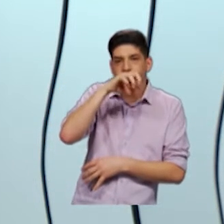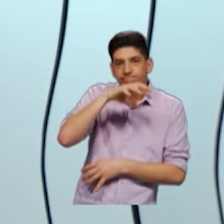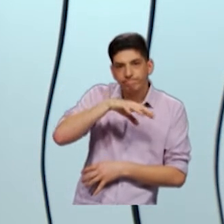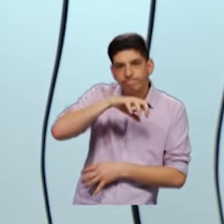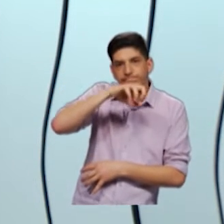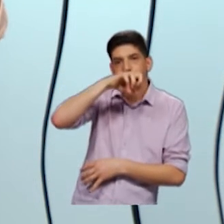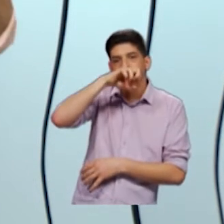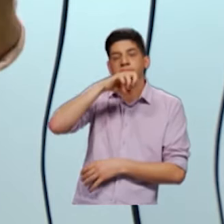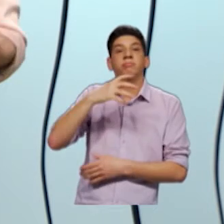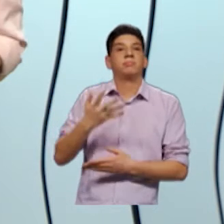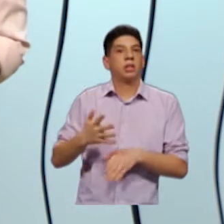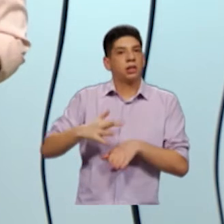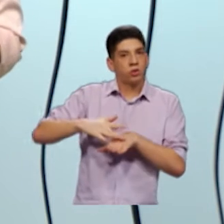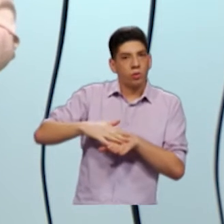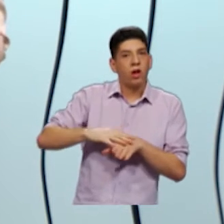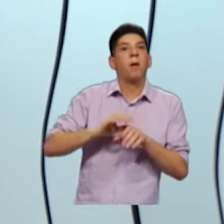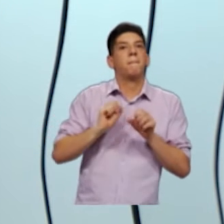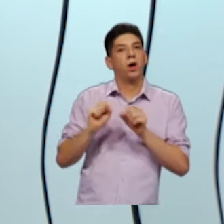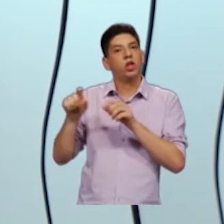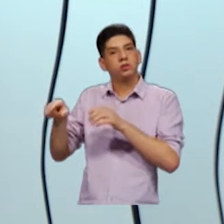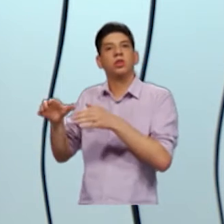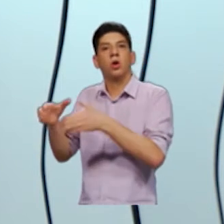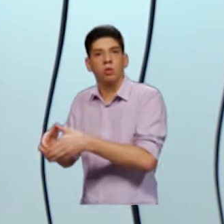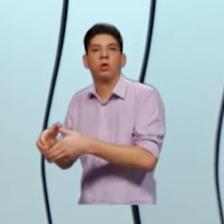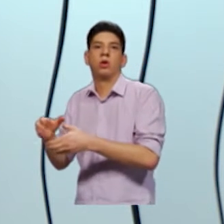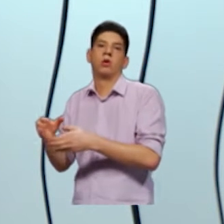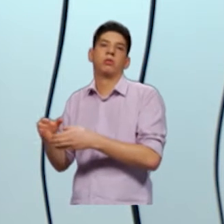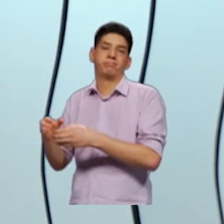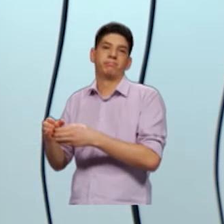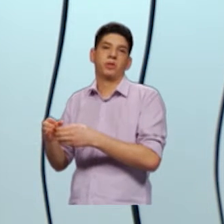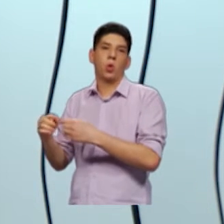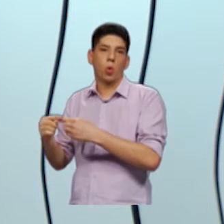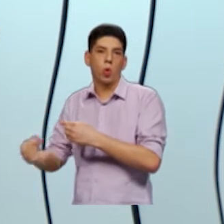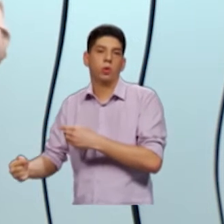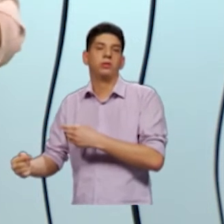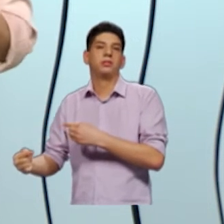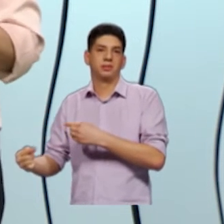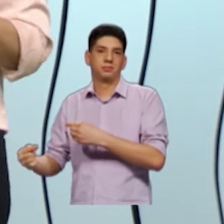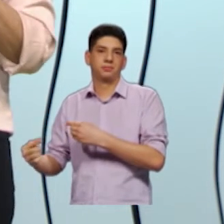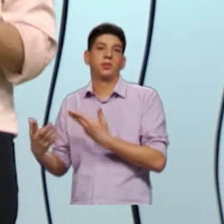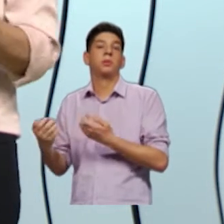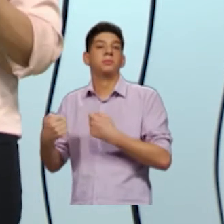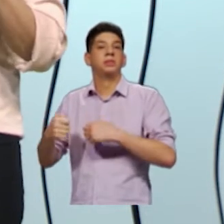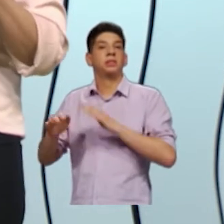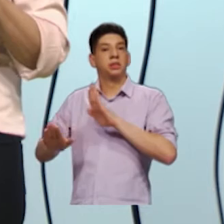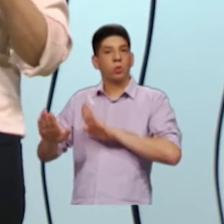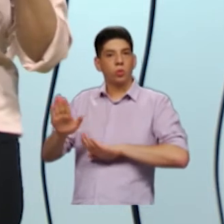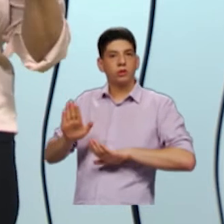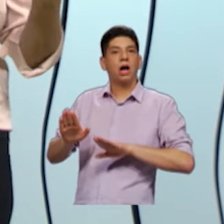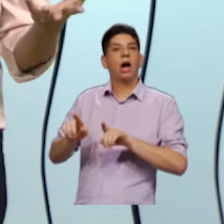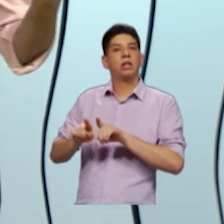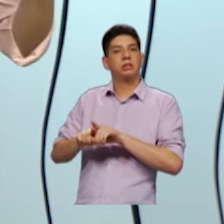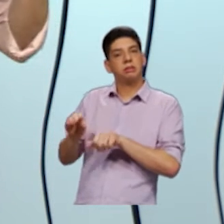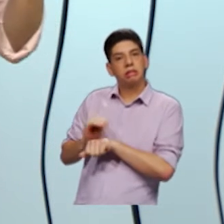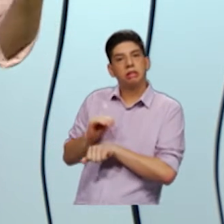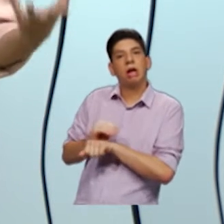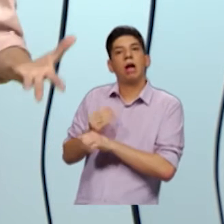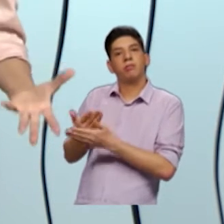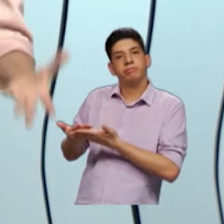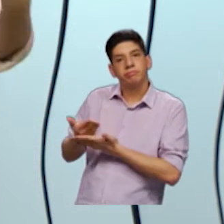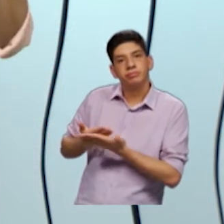ela vai gerar uma doença crônica. Então, é necessário esse cuidado de ir ao médico e de tomar os